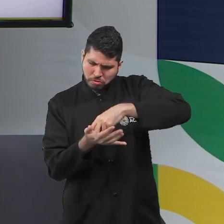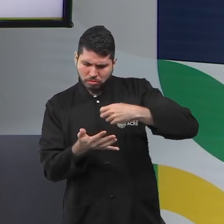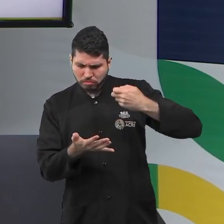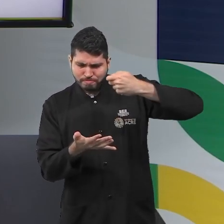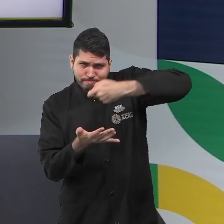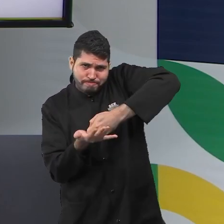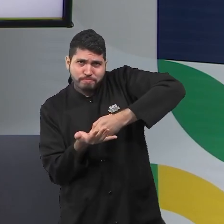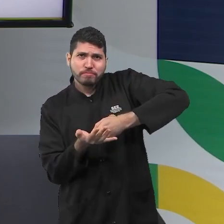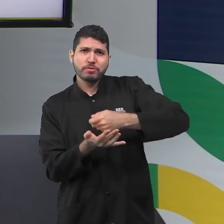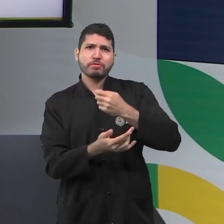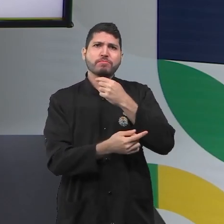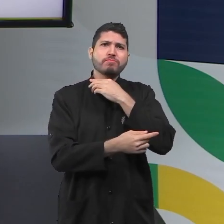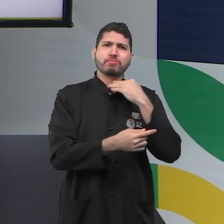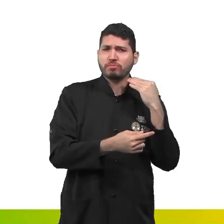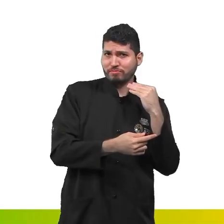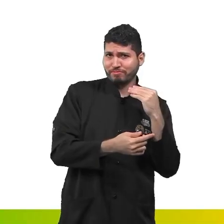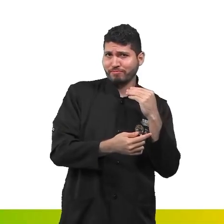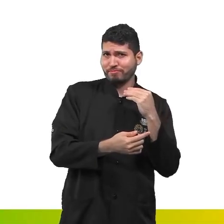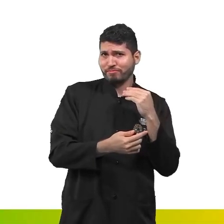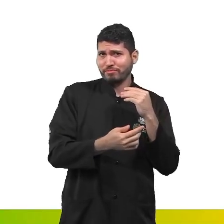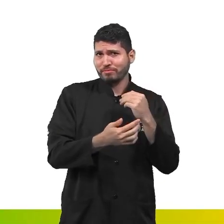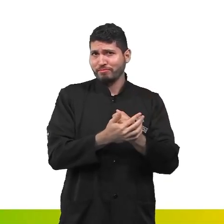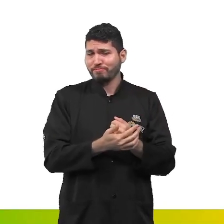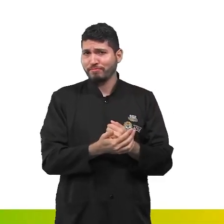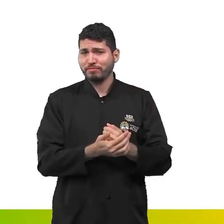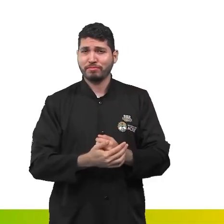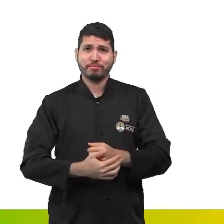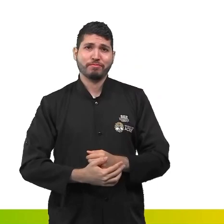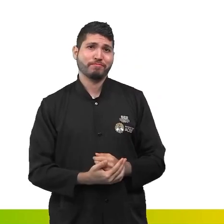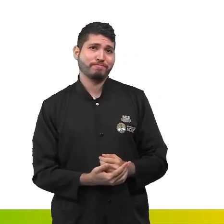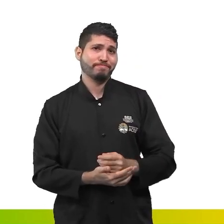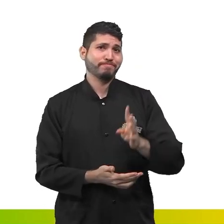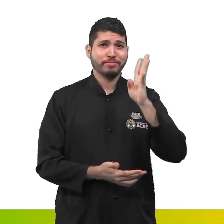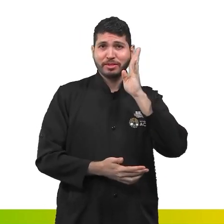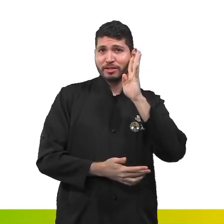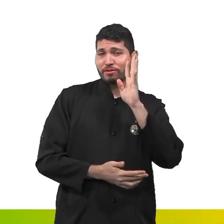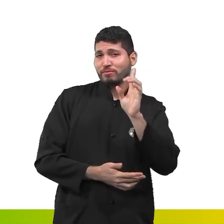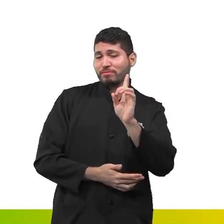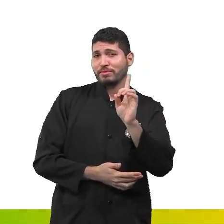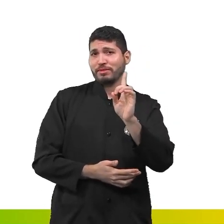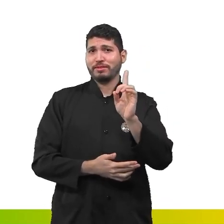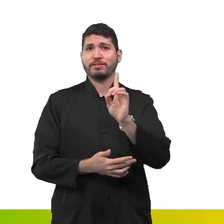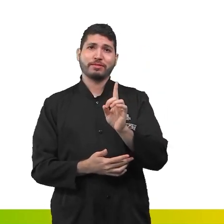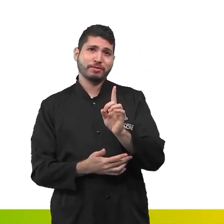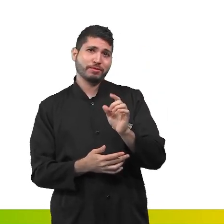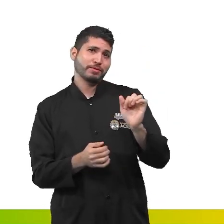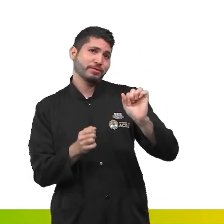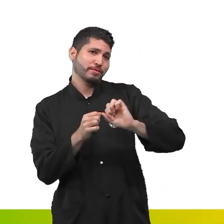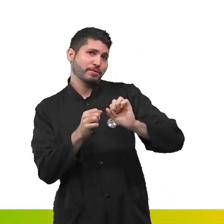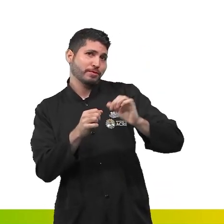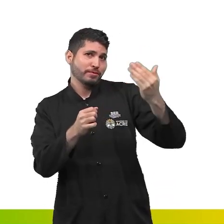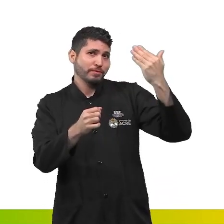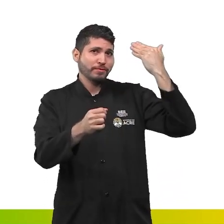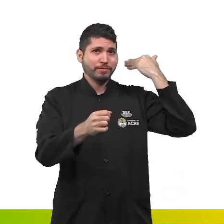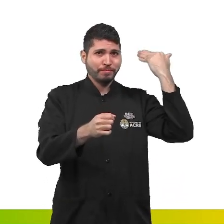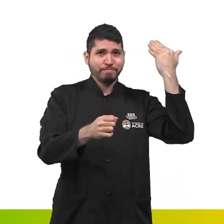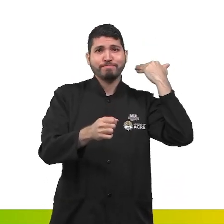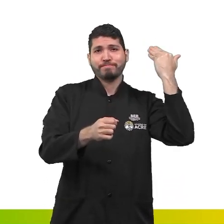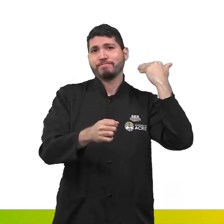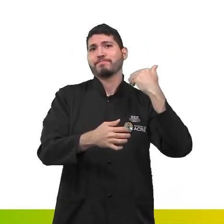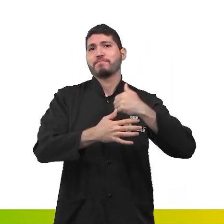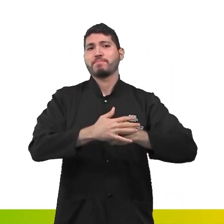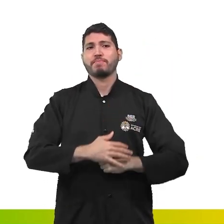violenta. Bom, então nós temos ainda um outro grande problema, talvez o maior, que é a questão